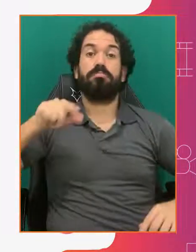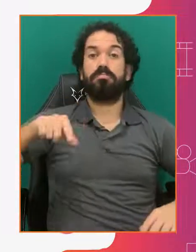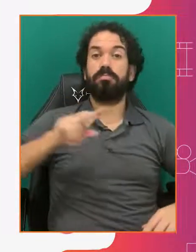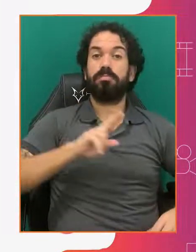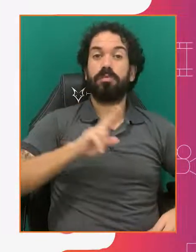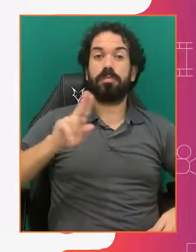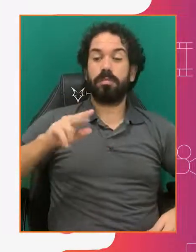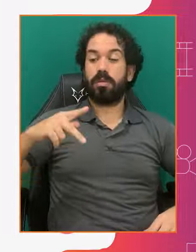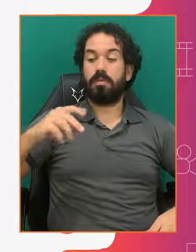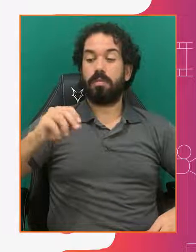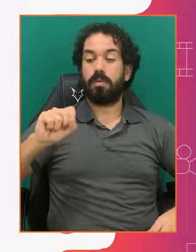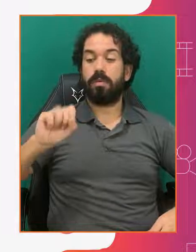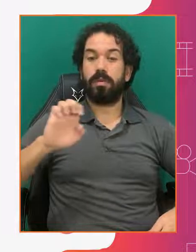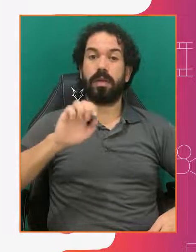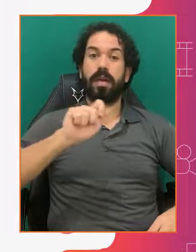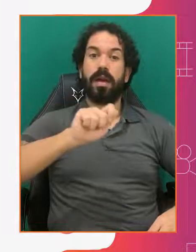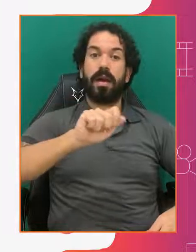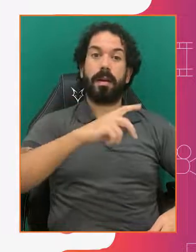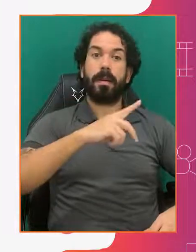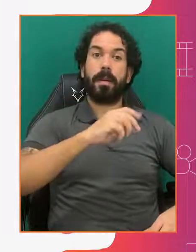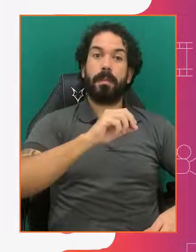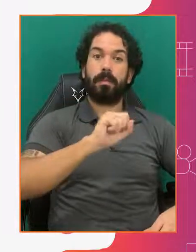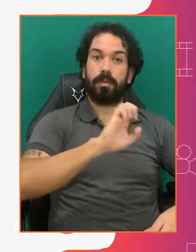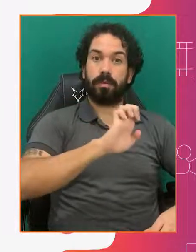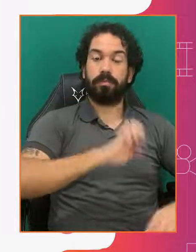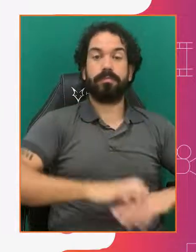nós conhecemos como pose a pose.